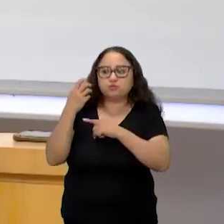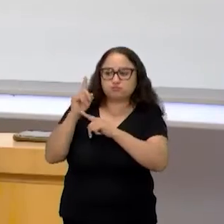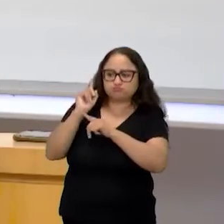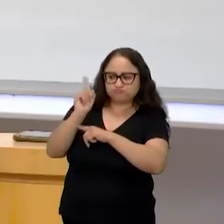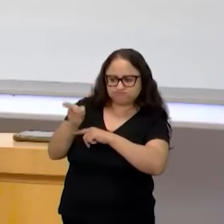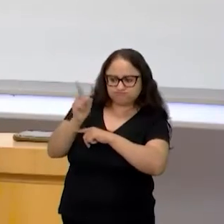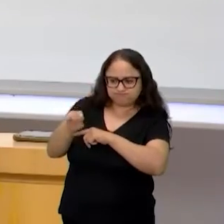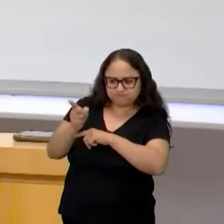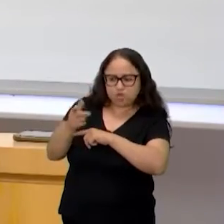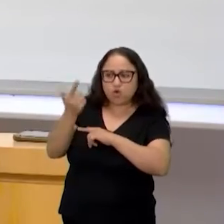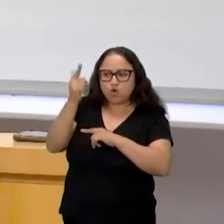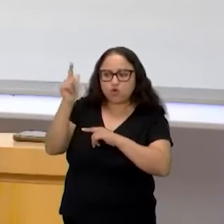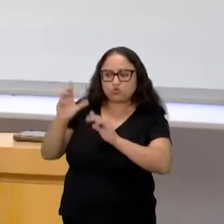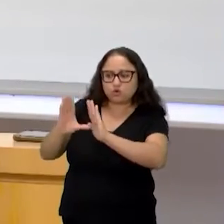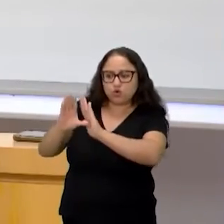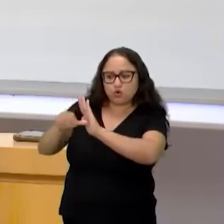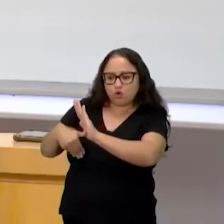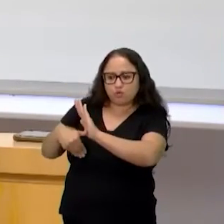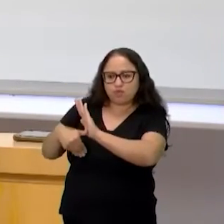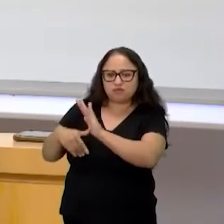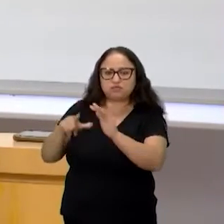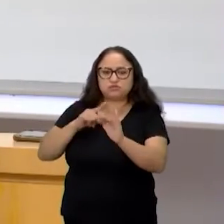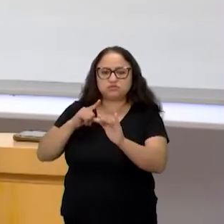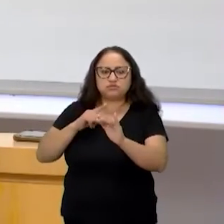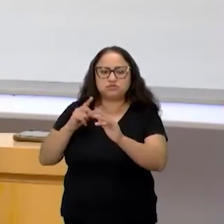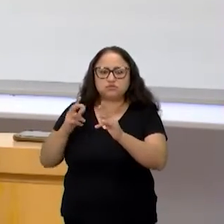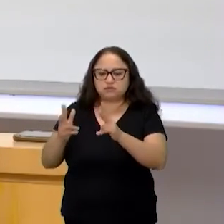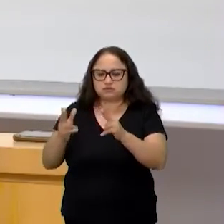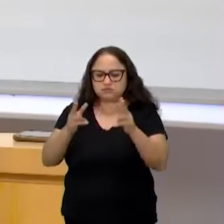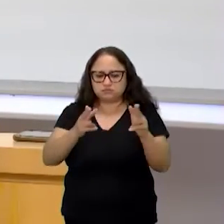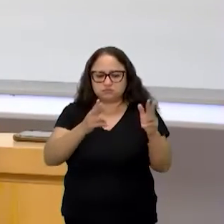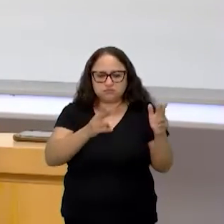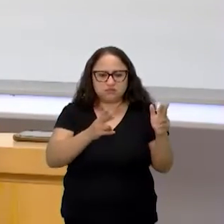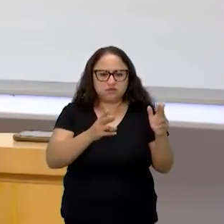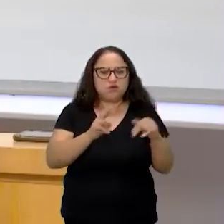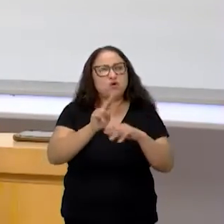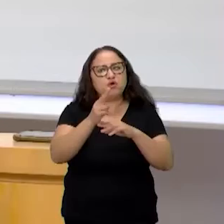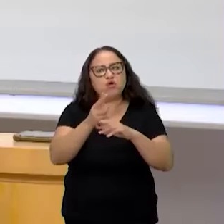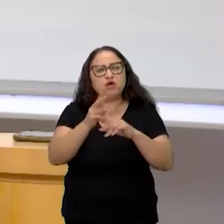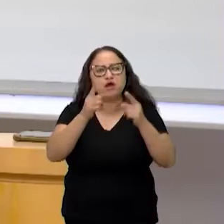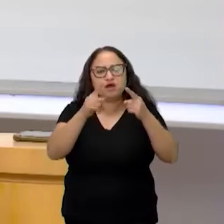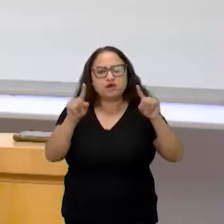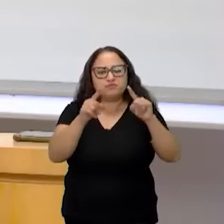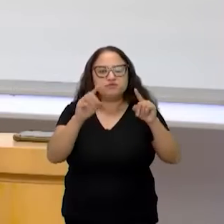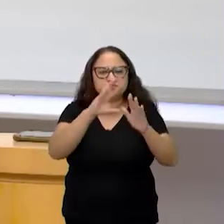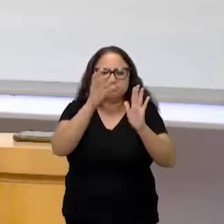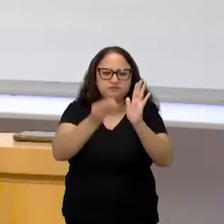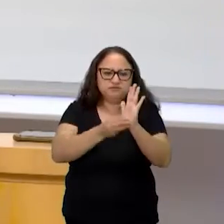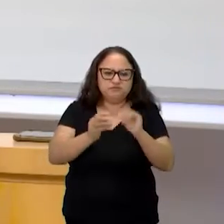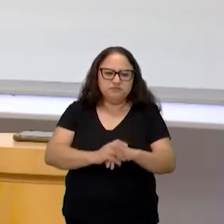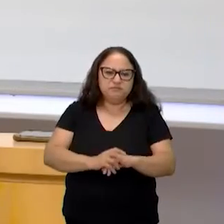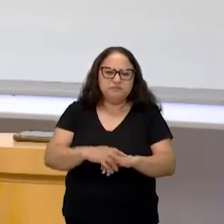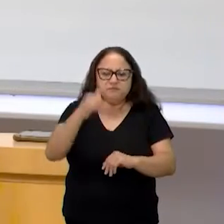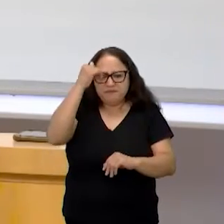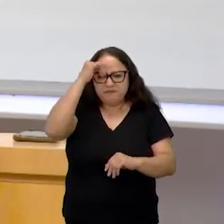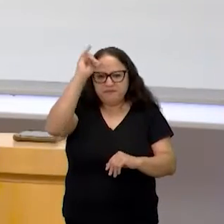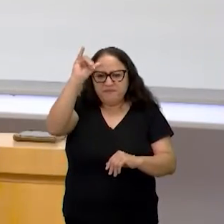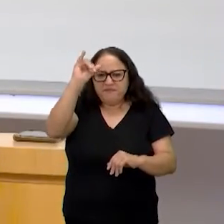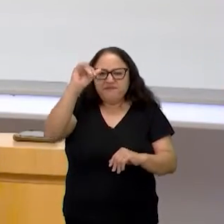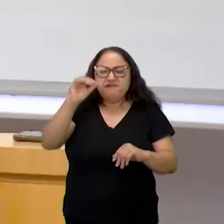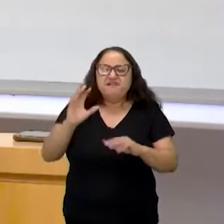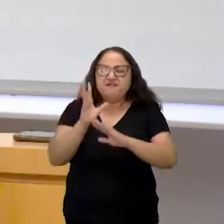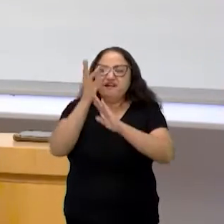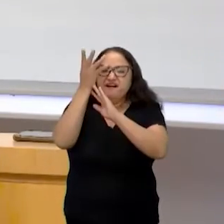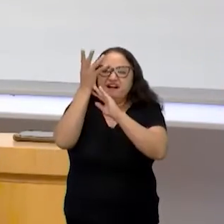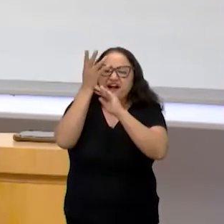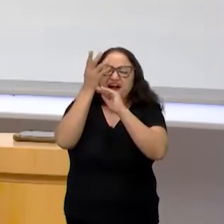de terem roubado partes, né, excertos ou até a sua obra musical inteira, tá? Então, para evitar esse tipo de